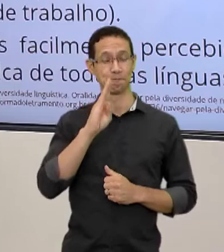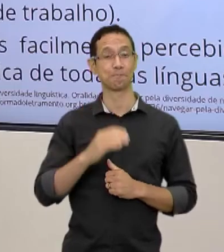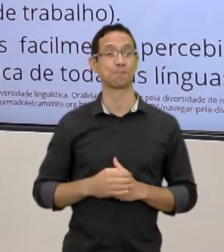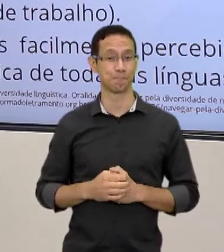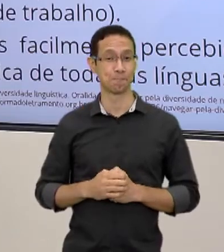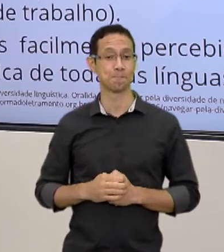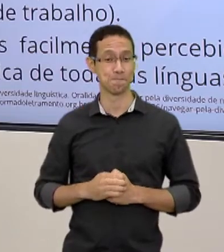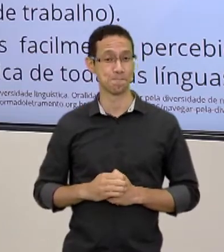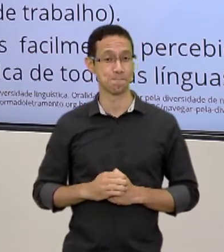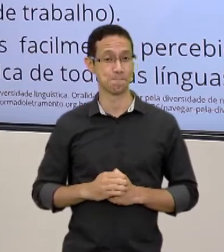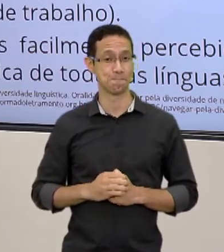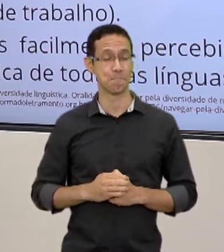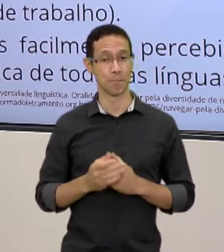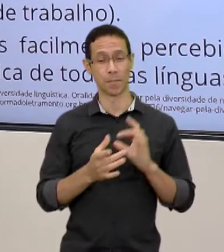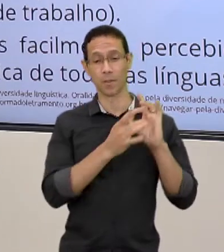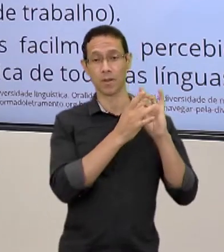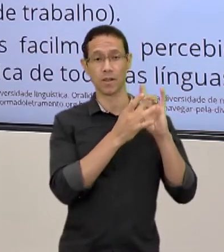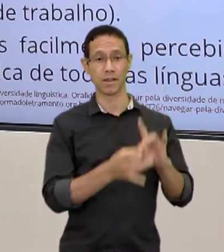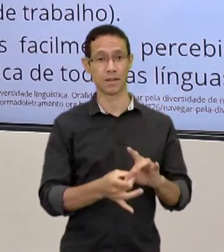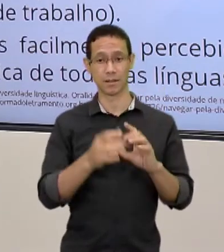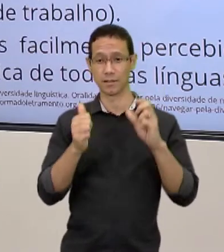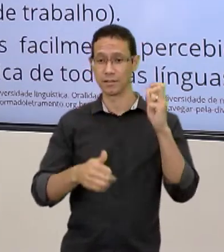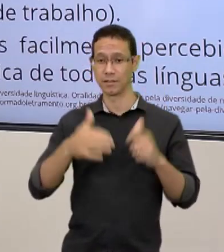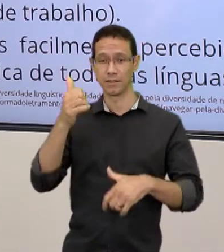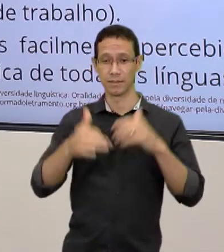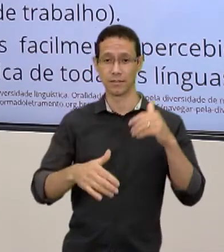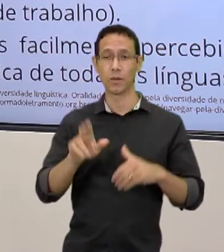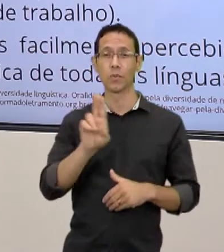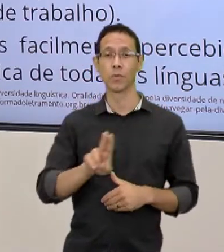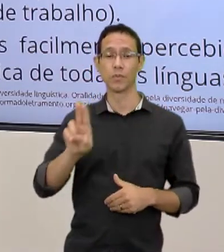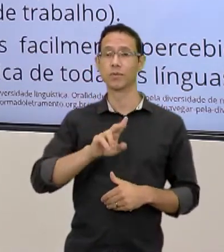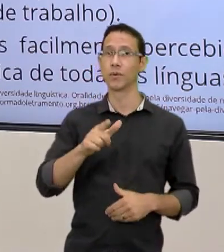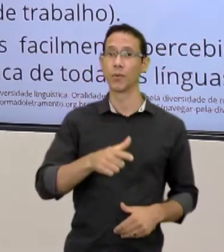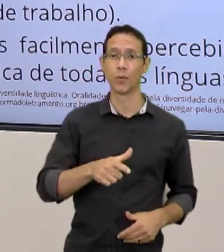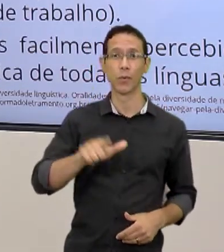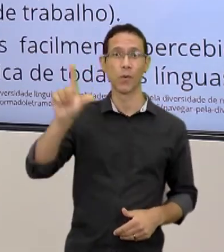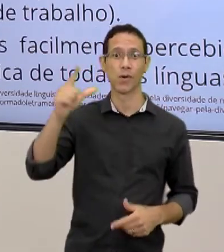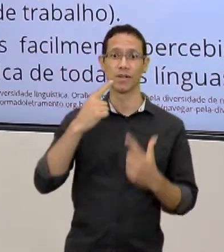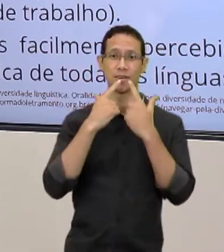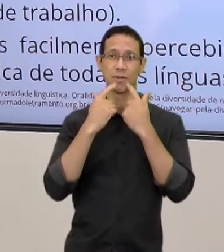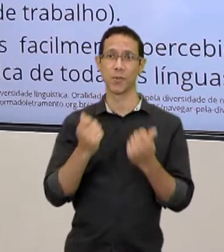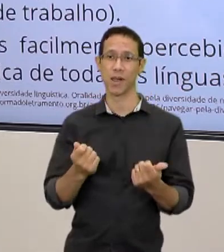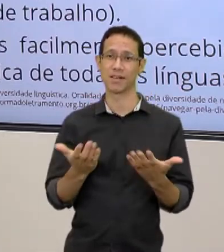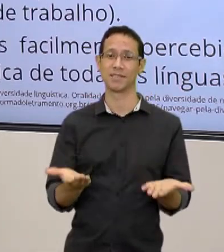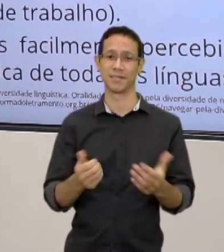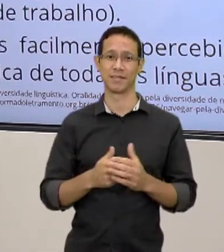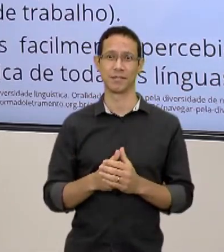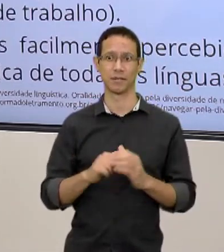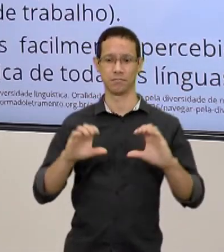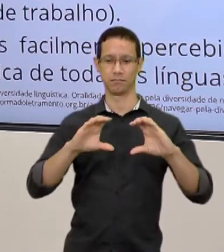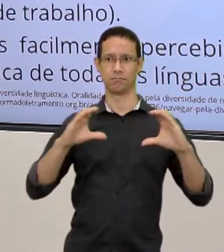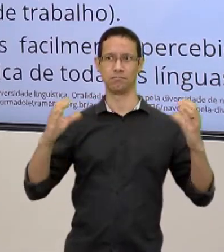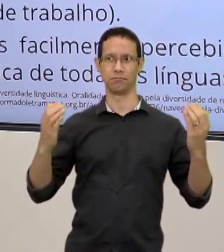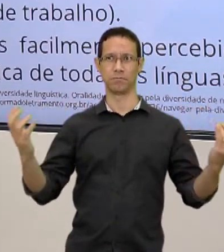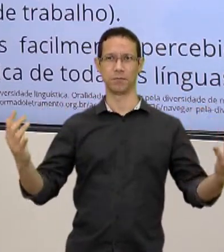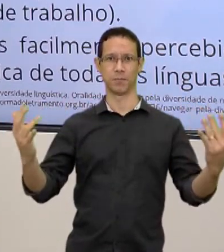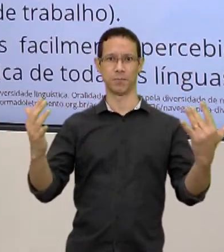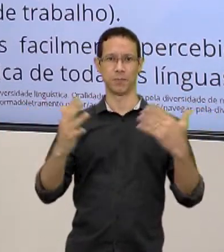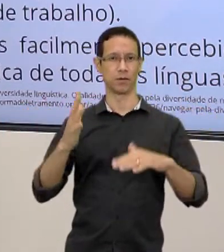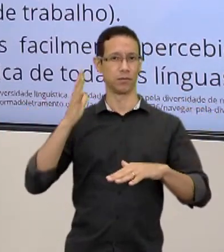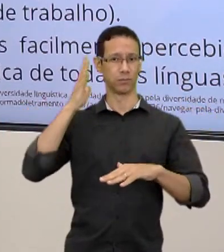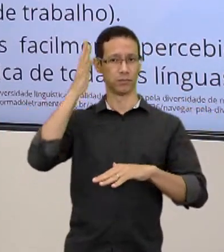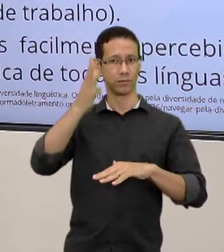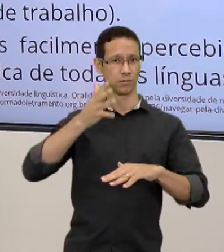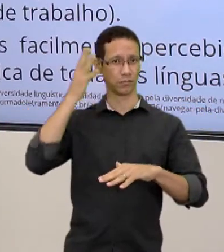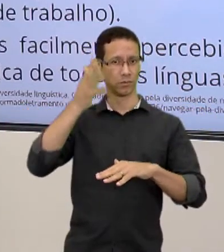claro que dependendo do contexto que ele está inserido, ele vai utilizar uma outra linguagem. Ele está numa convenção, numa palestra